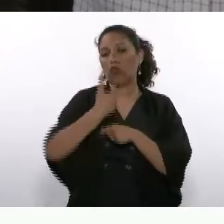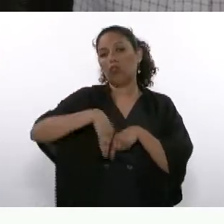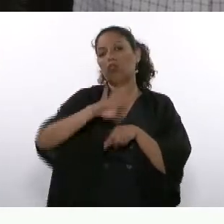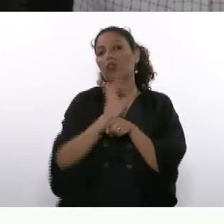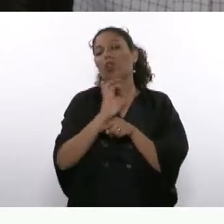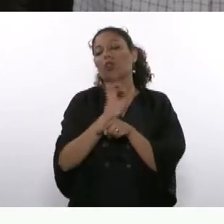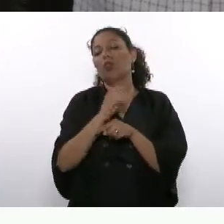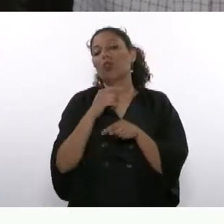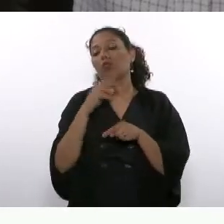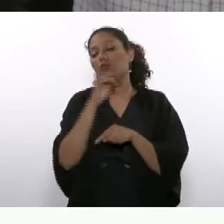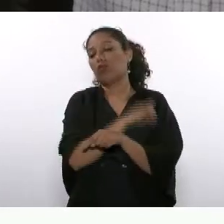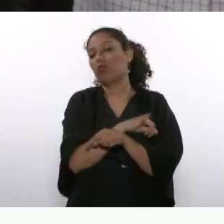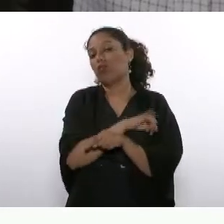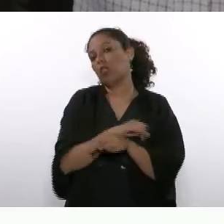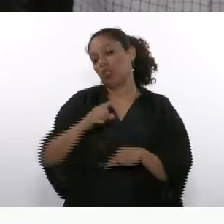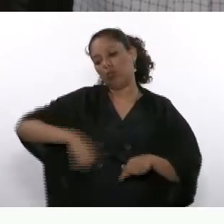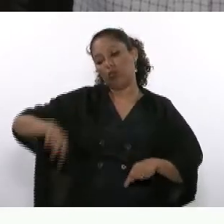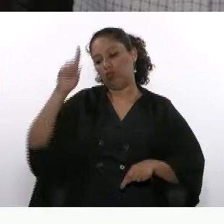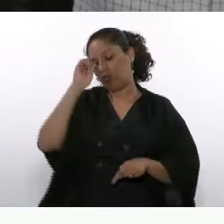de Janeiro.